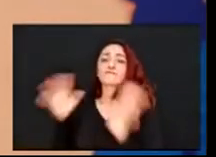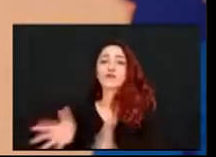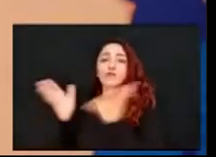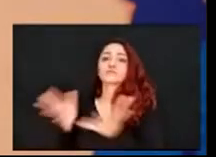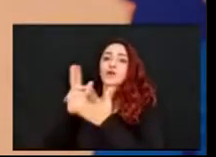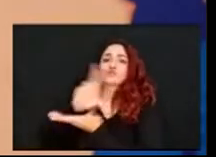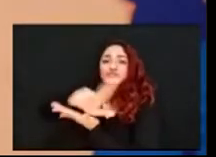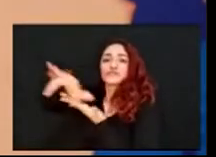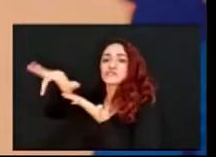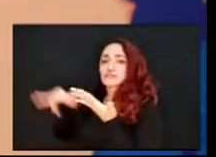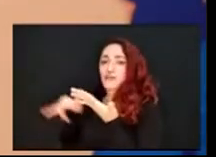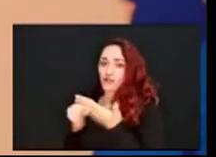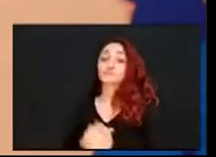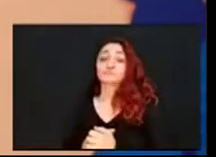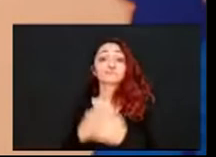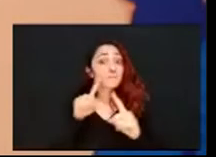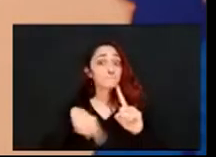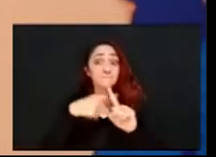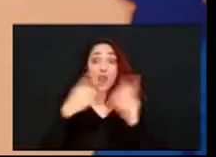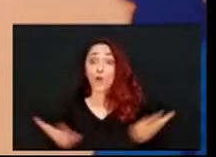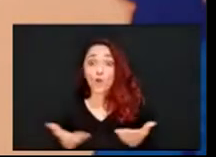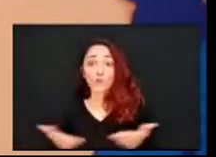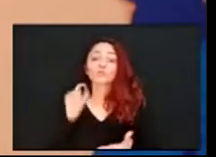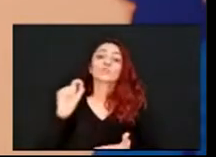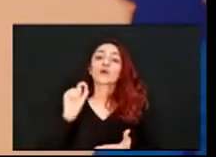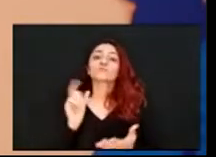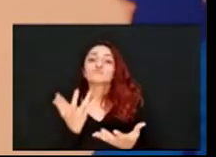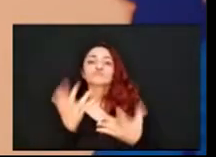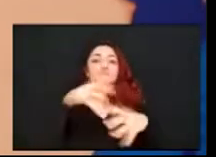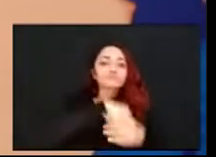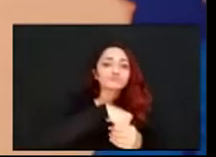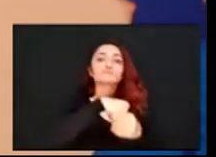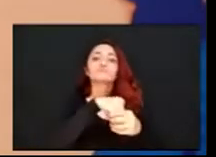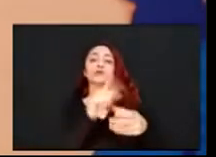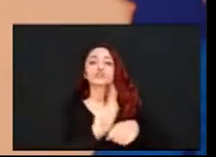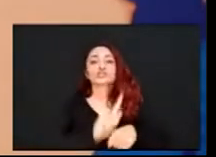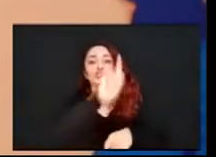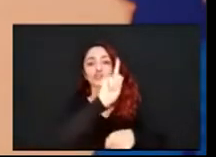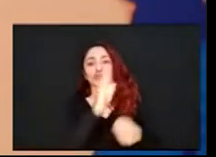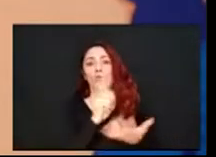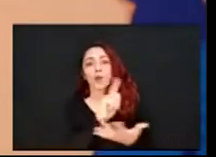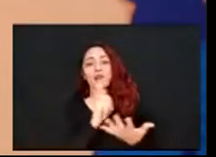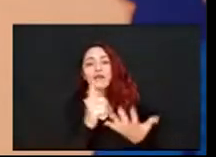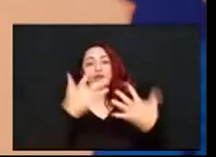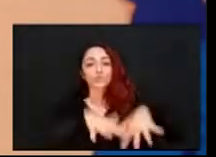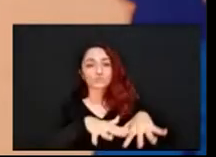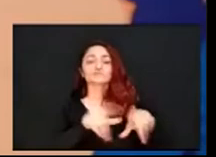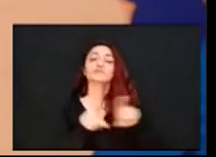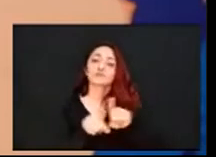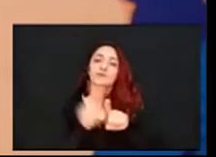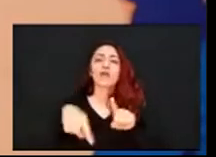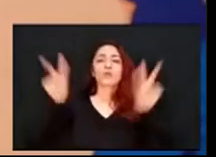muito mais hoje com a questão da gestão inclusiva ainda um tema pouco falado né a gente ainda tá muito fixado